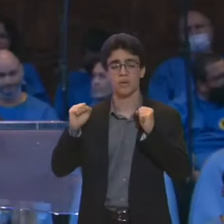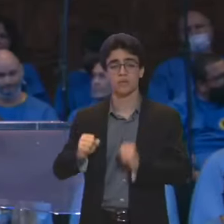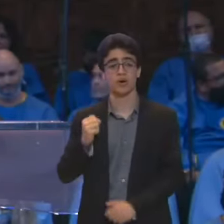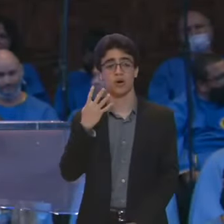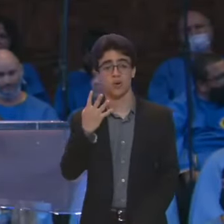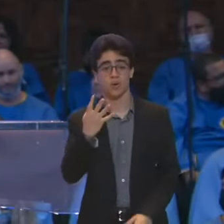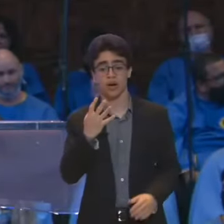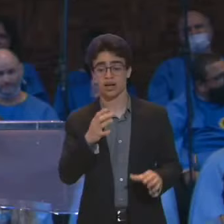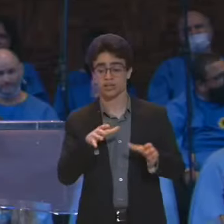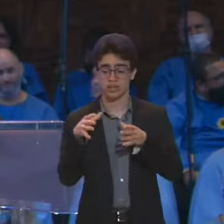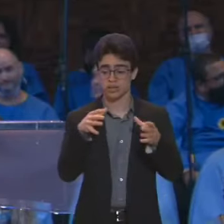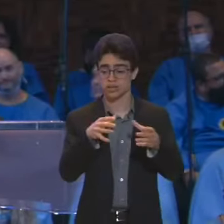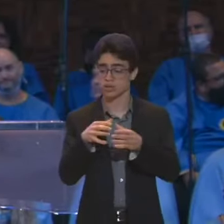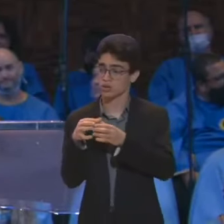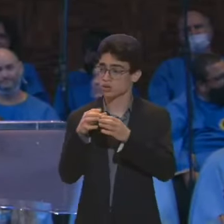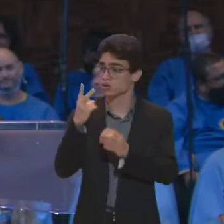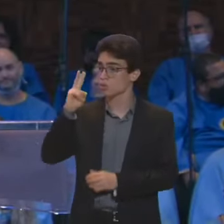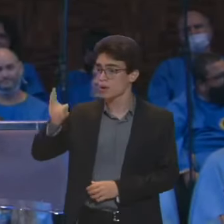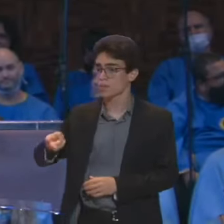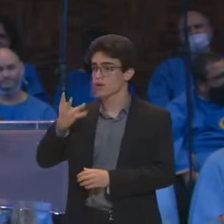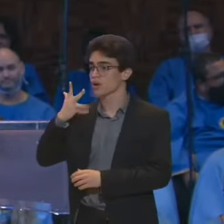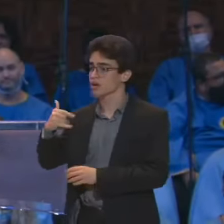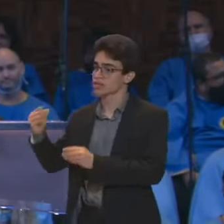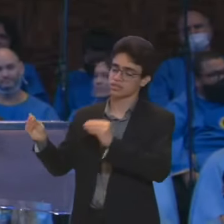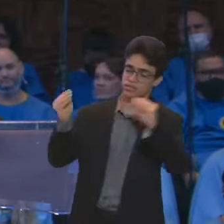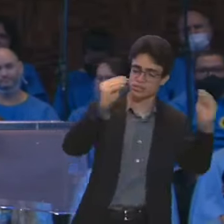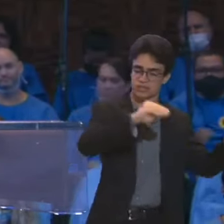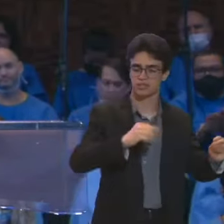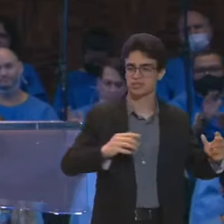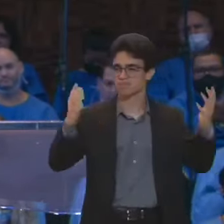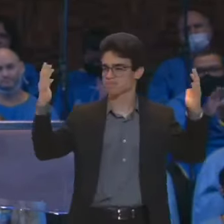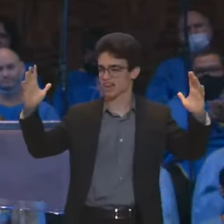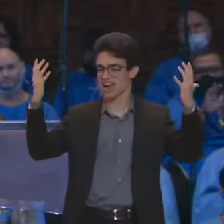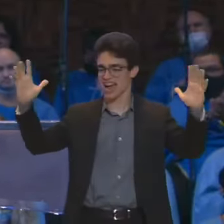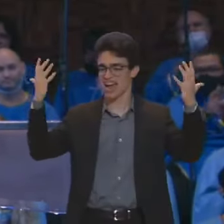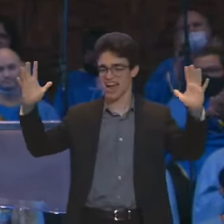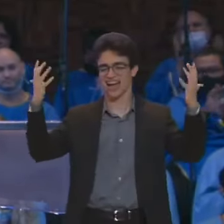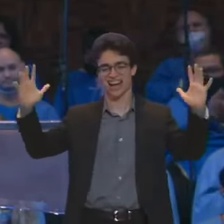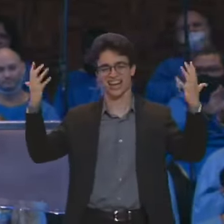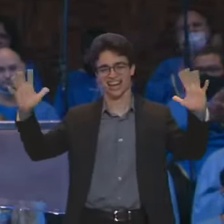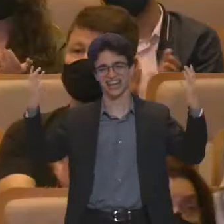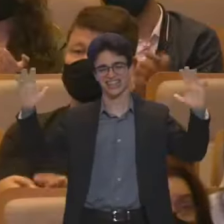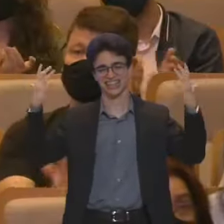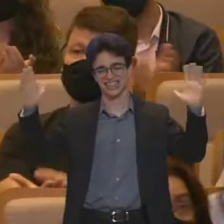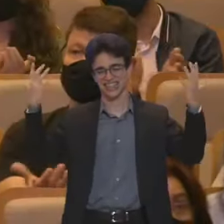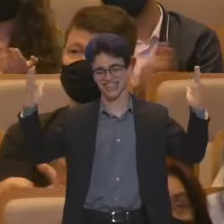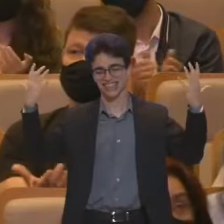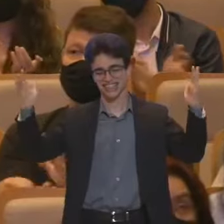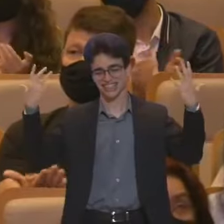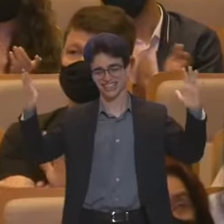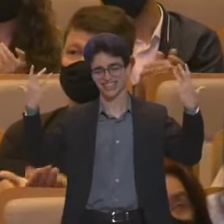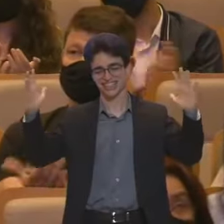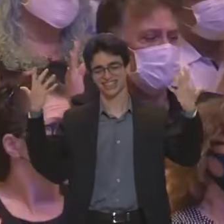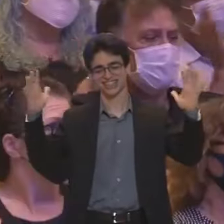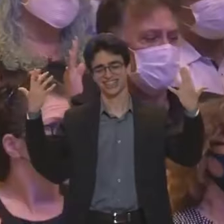tirar 2 mil crianças para a segurança. Então, eu vou para a Polônia, coisa linda.